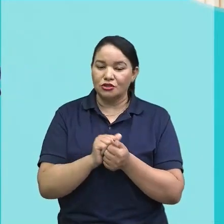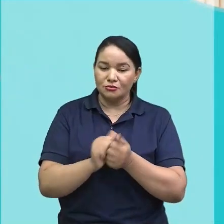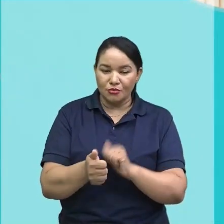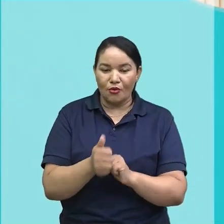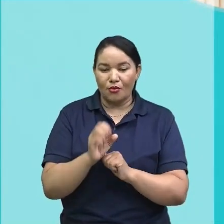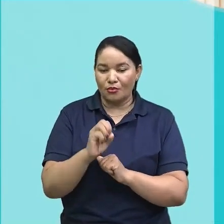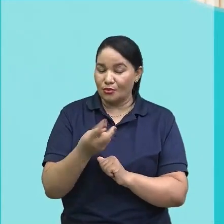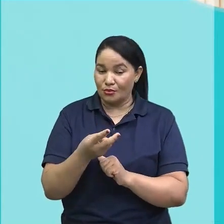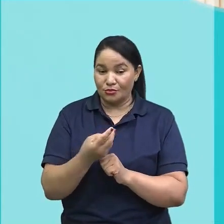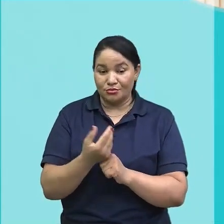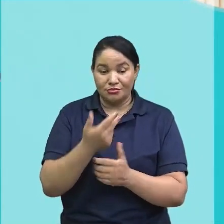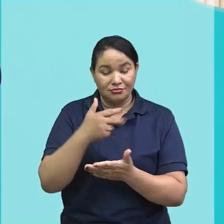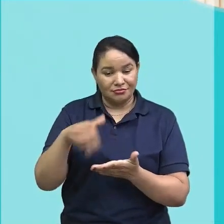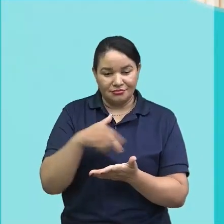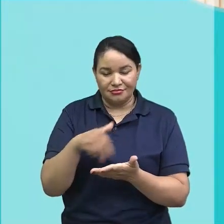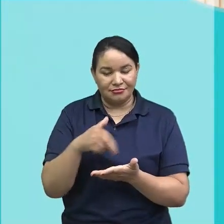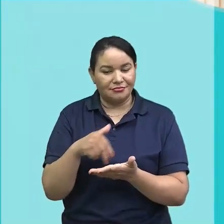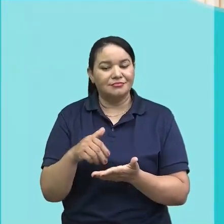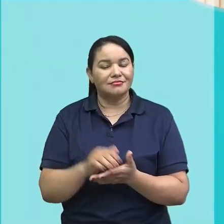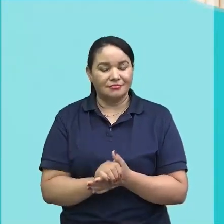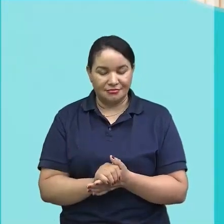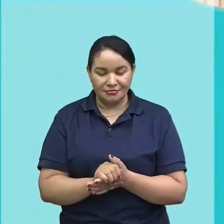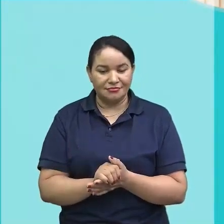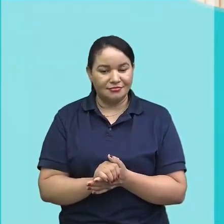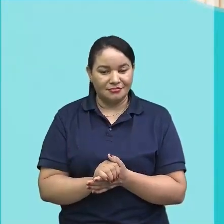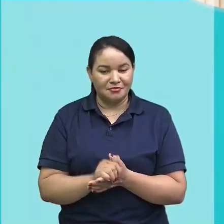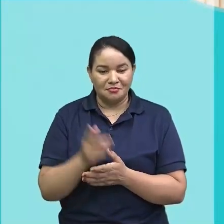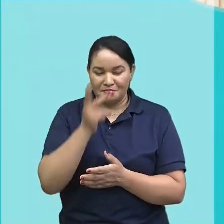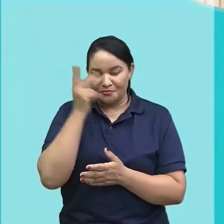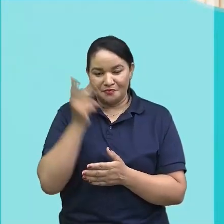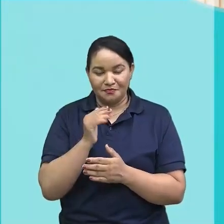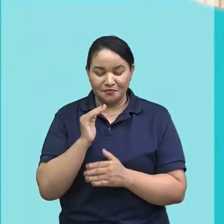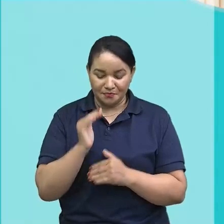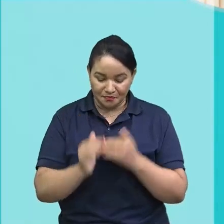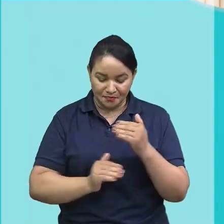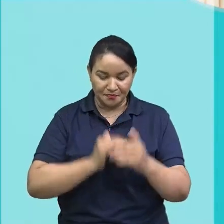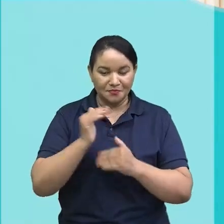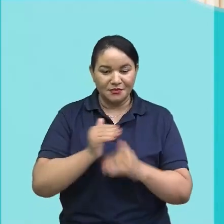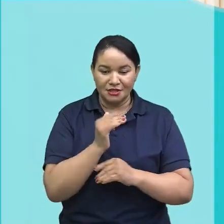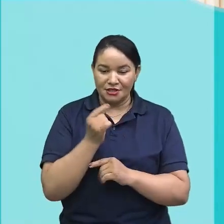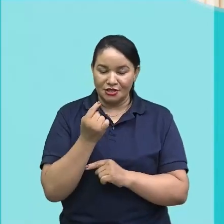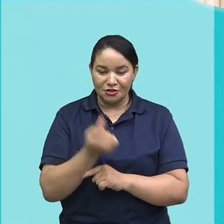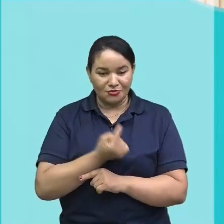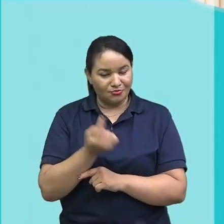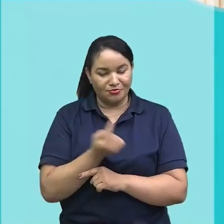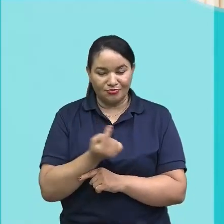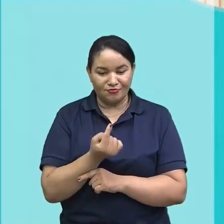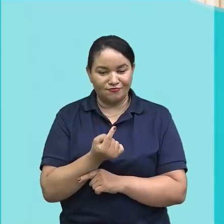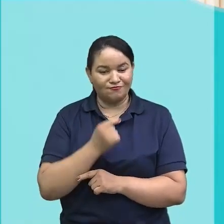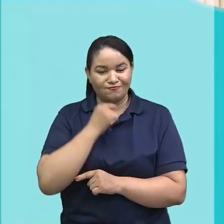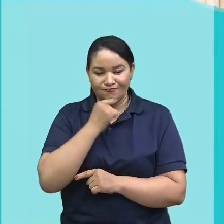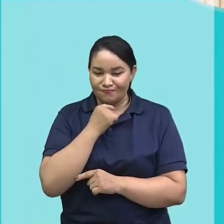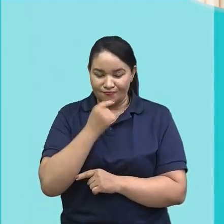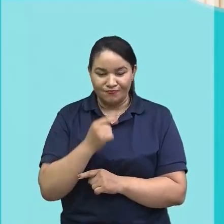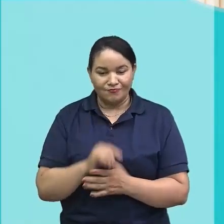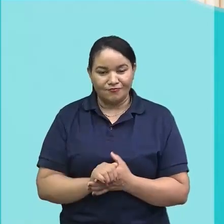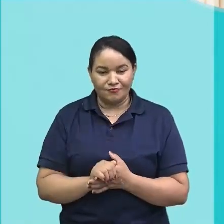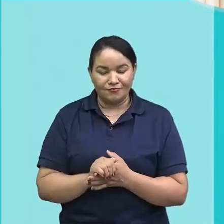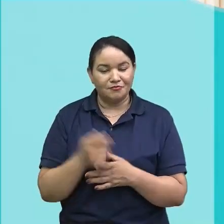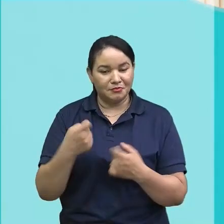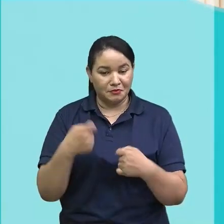dança. Ninguém se desenvolve, cresce sozinho. É a partir das